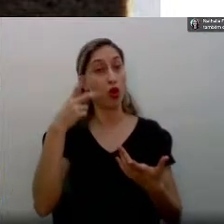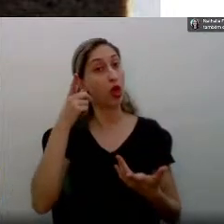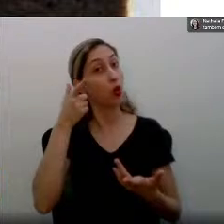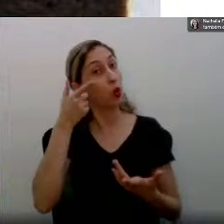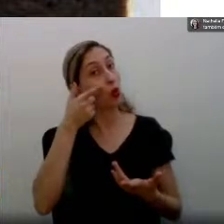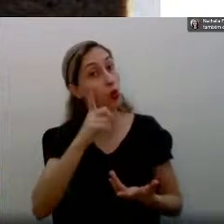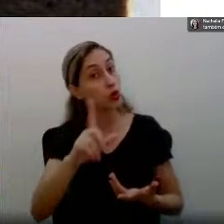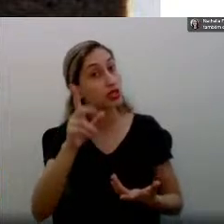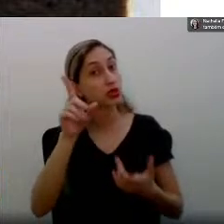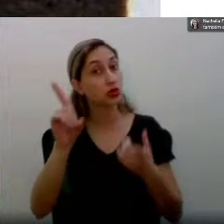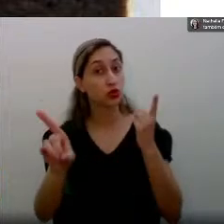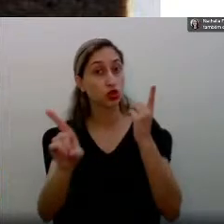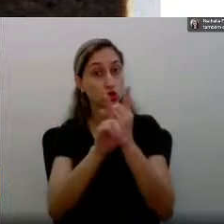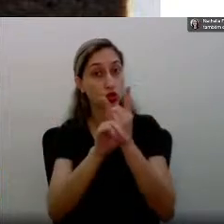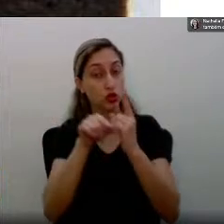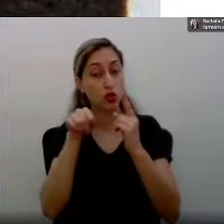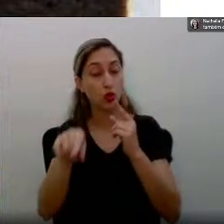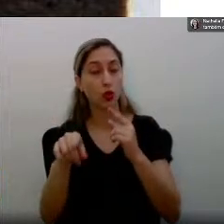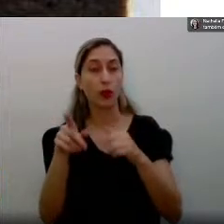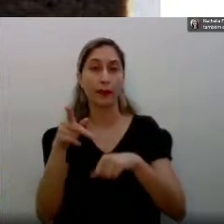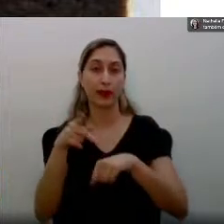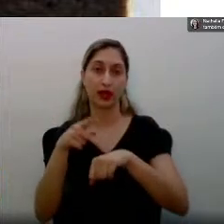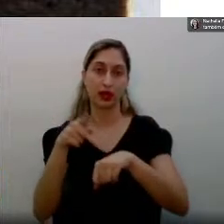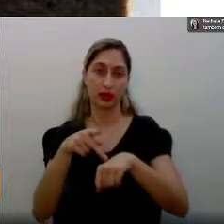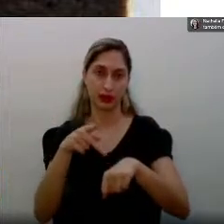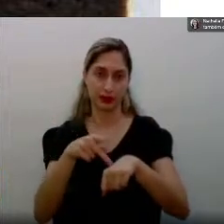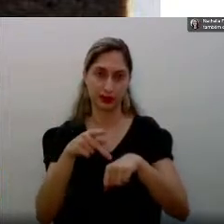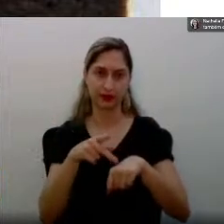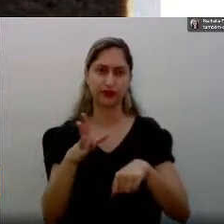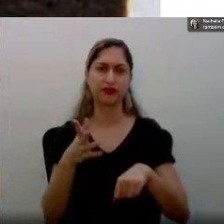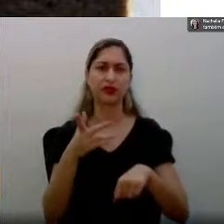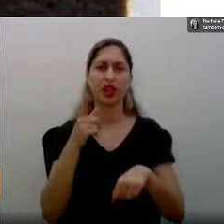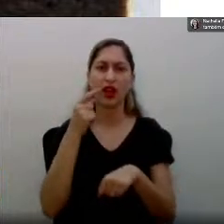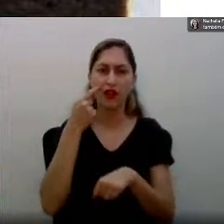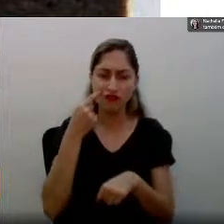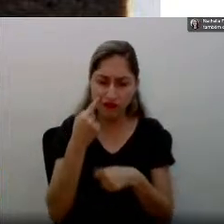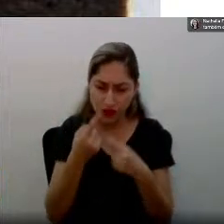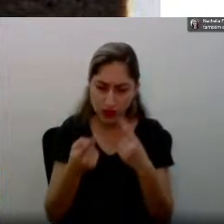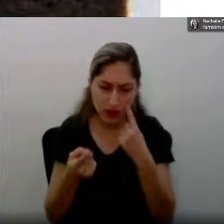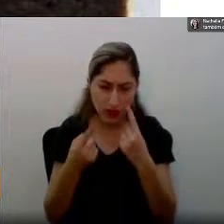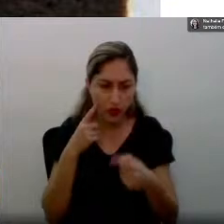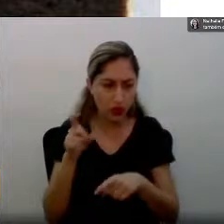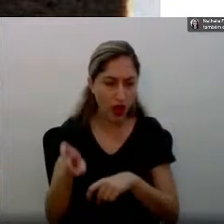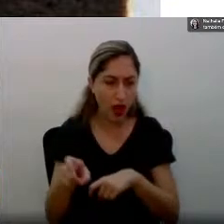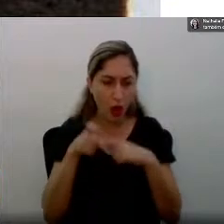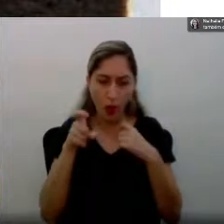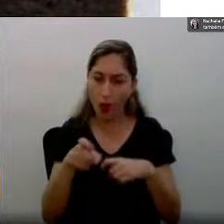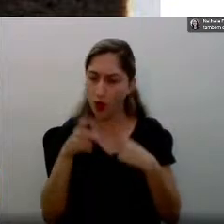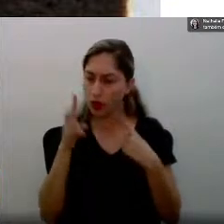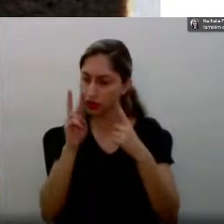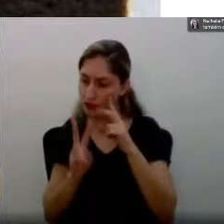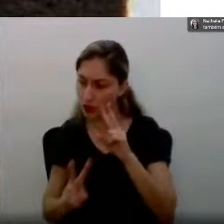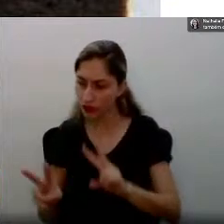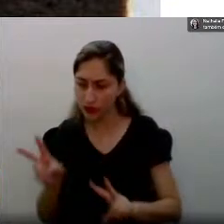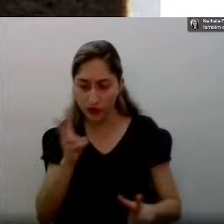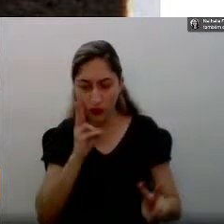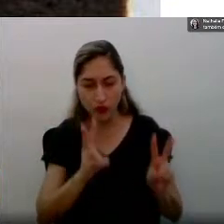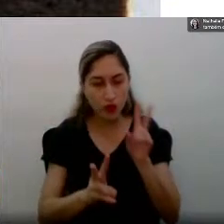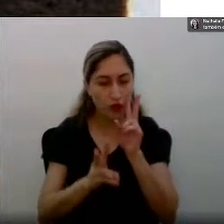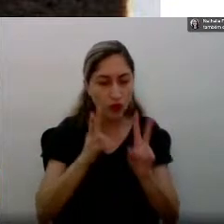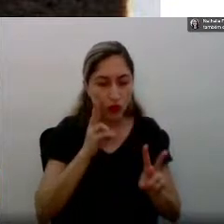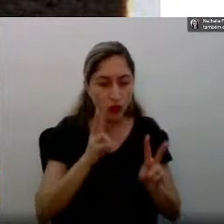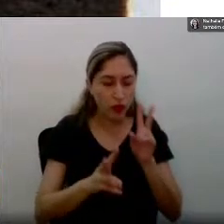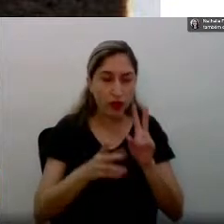ele foi na fazenda né Eu olhando o trajeto olhando no chão né porque você como as pessoas gente especializada